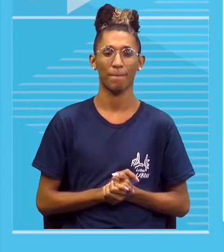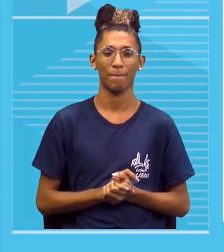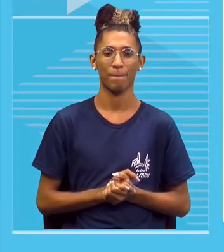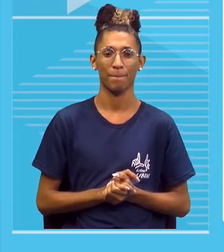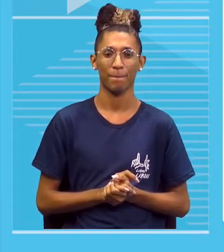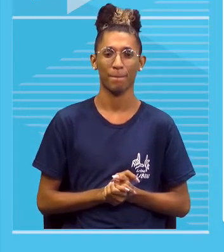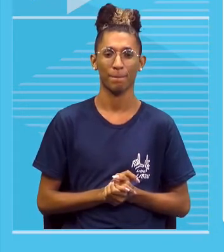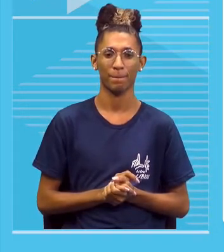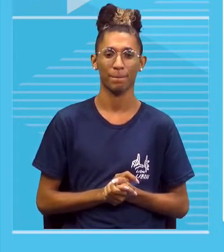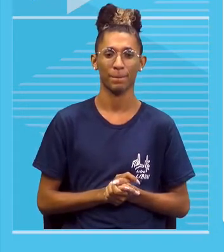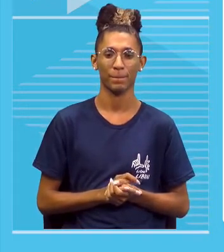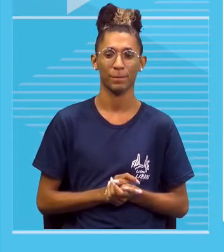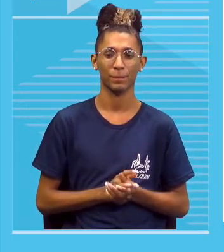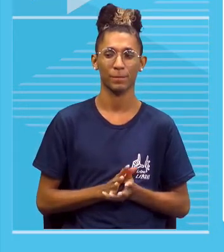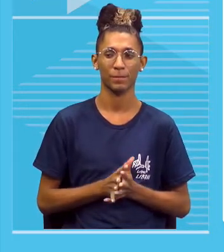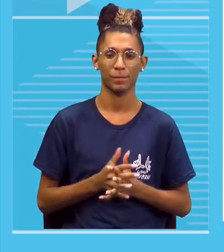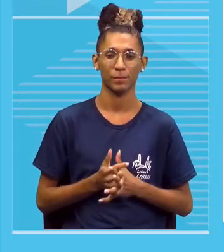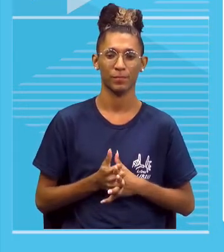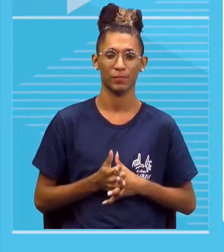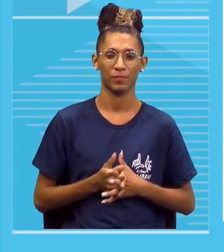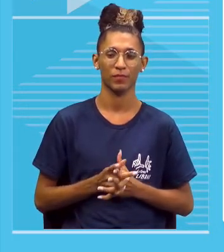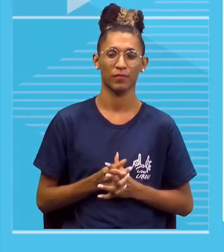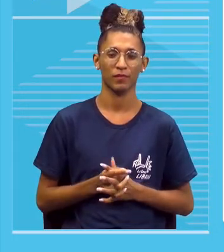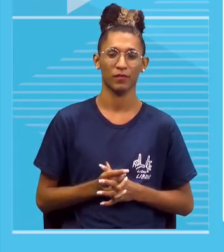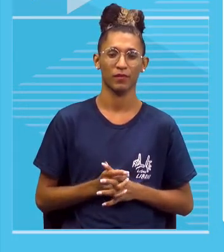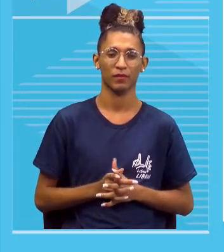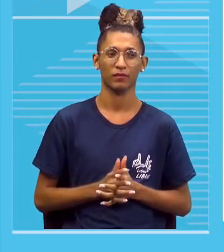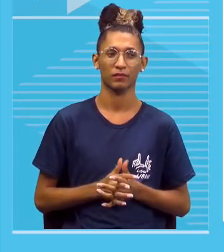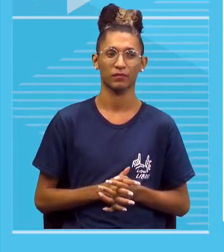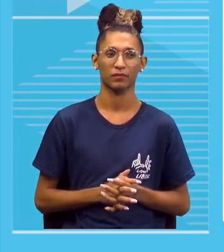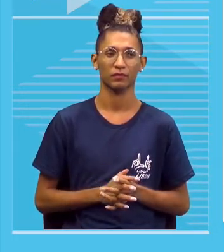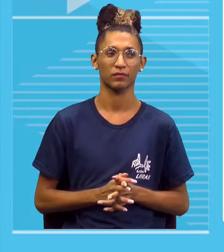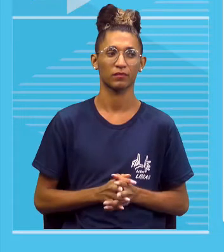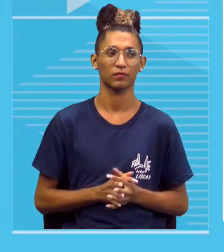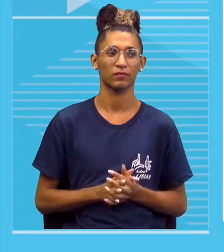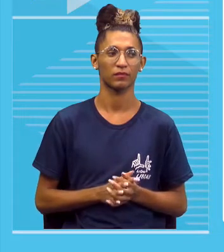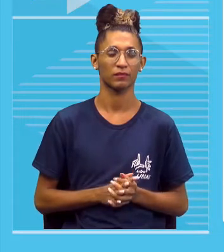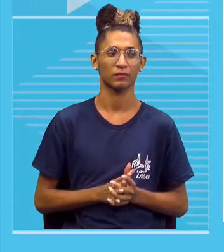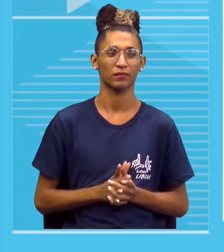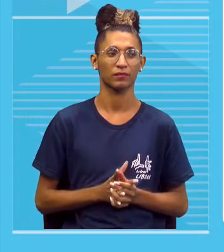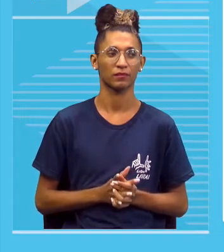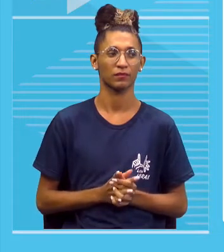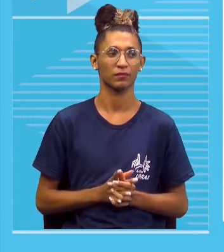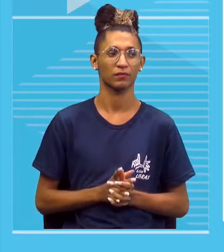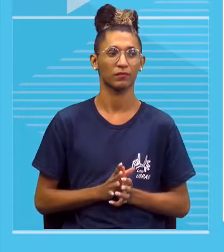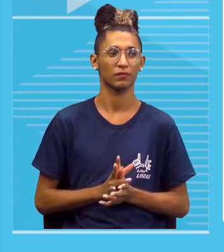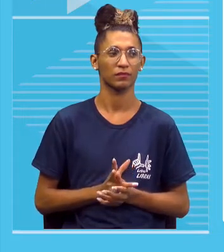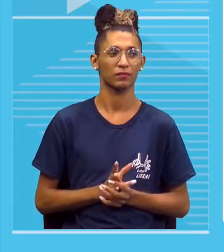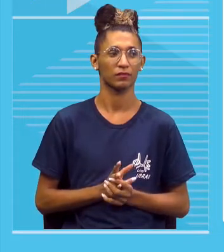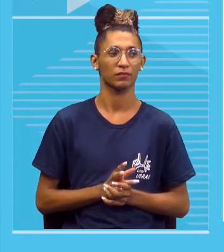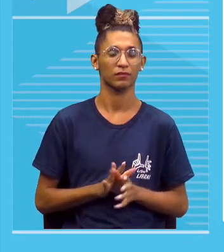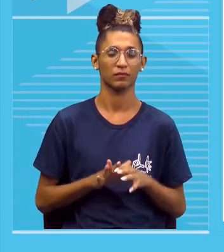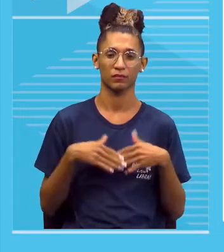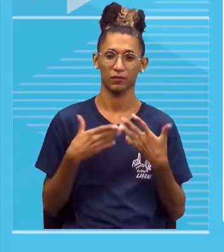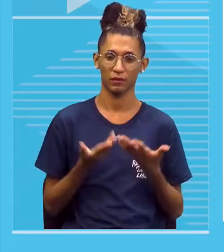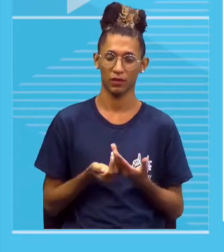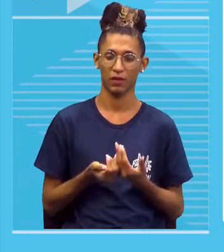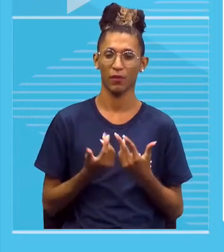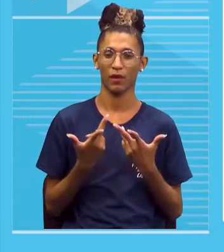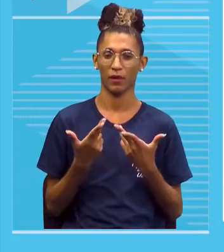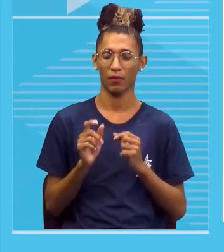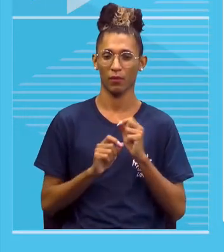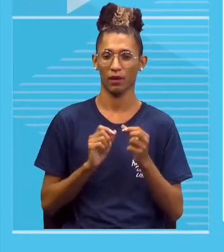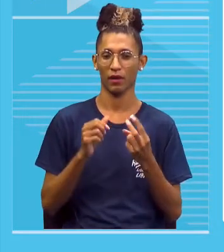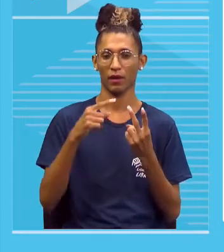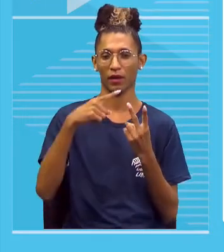é né fica da dois no denominador né bom então isso aqui é igual à